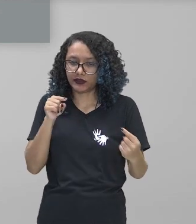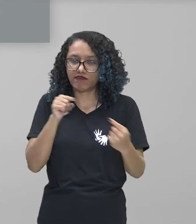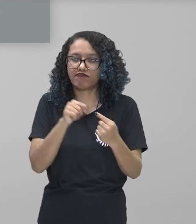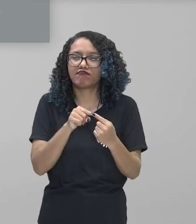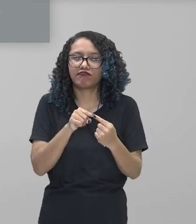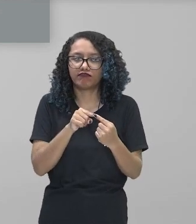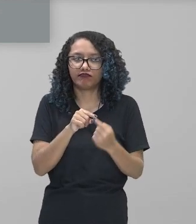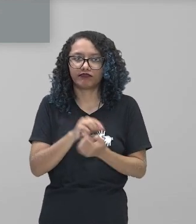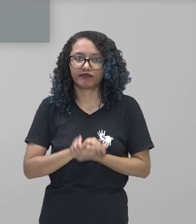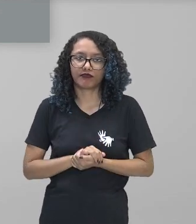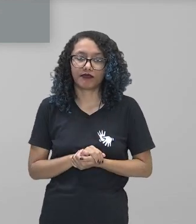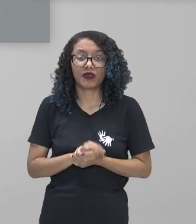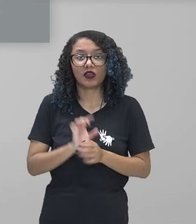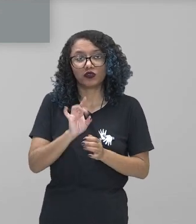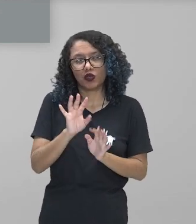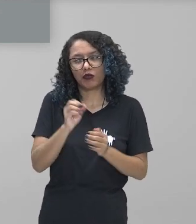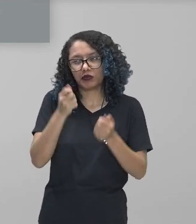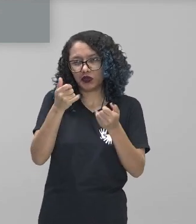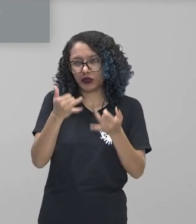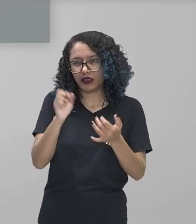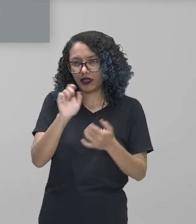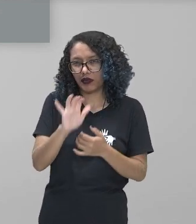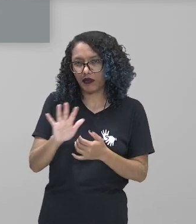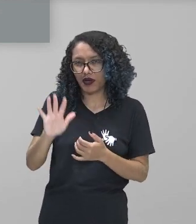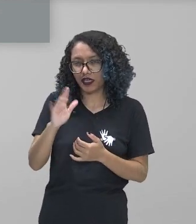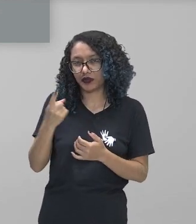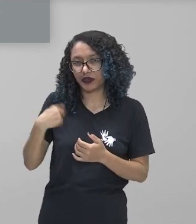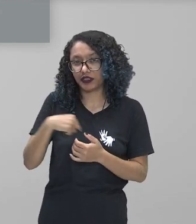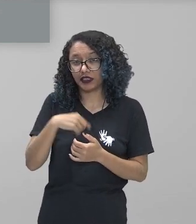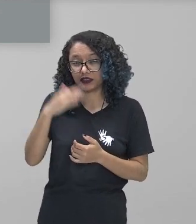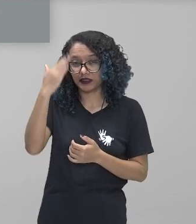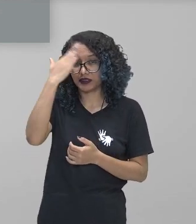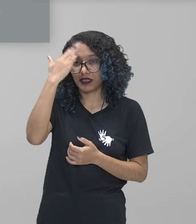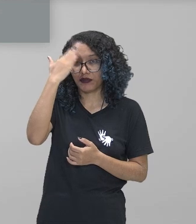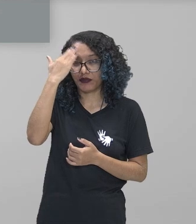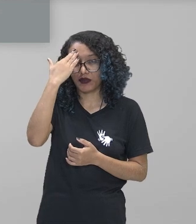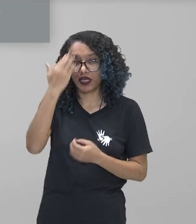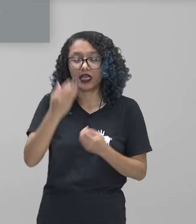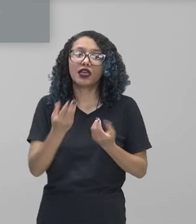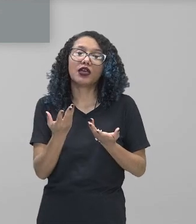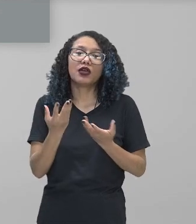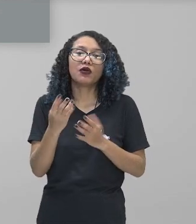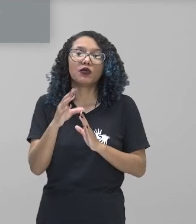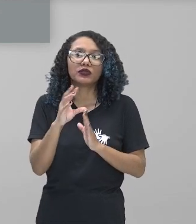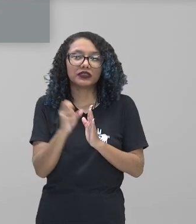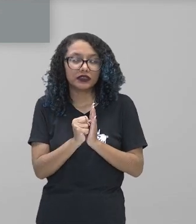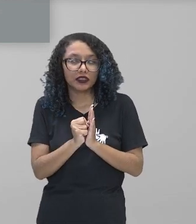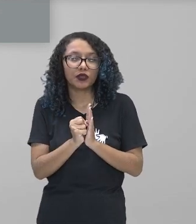essa imagem, a gente saber o que significa dentro do aspecto do direito.